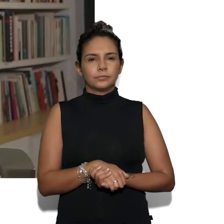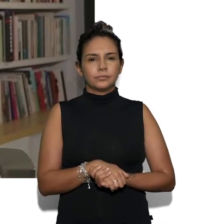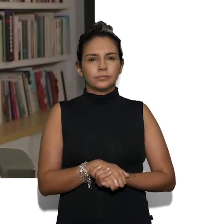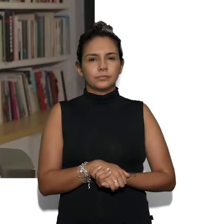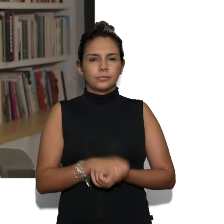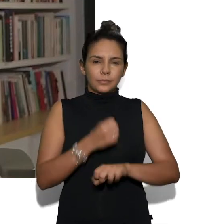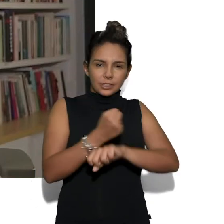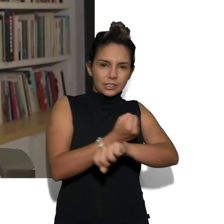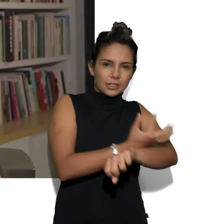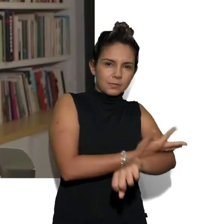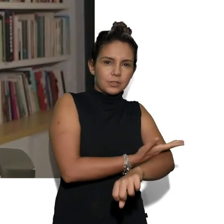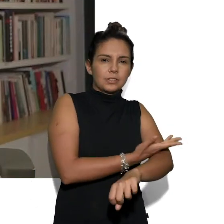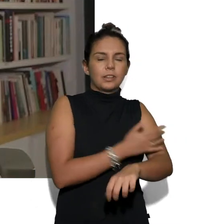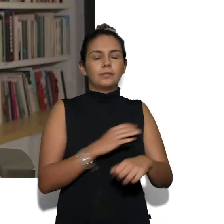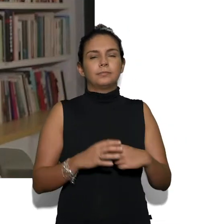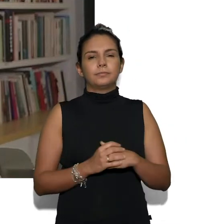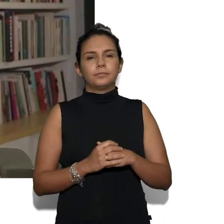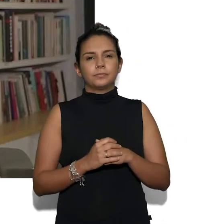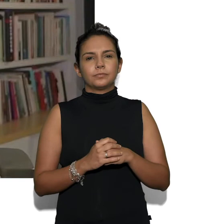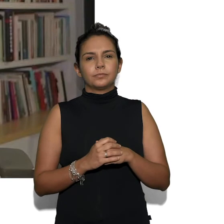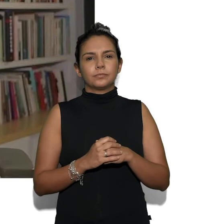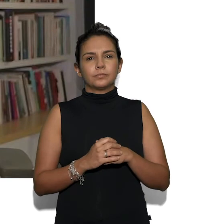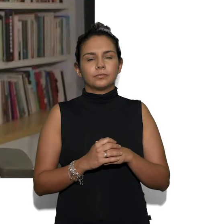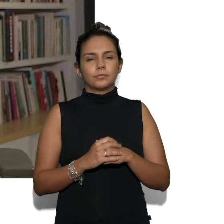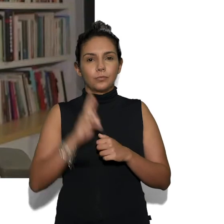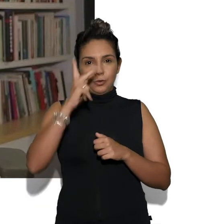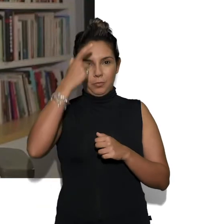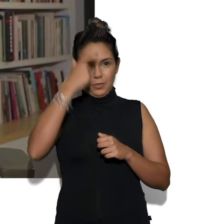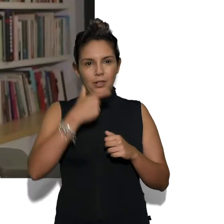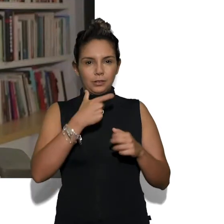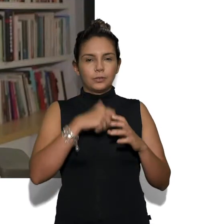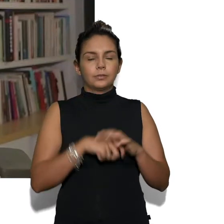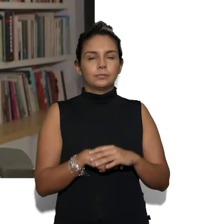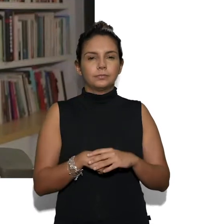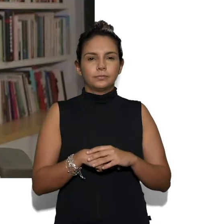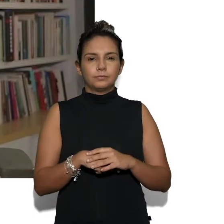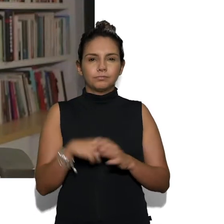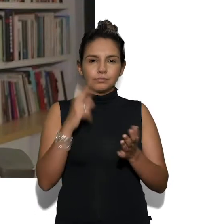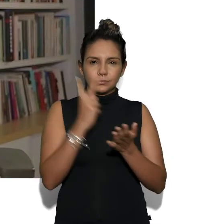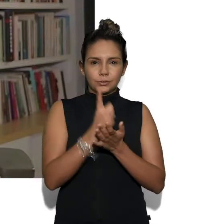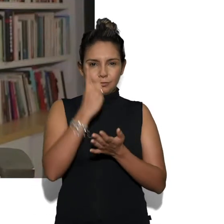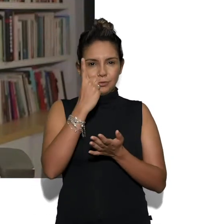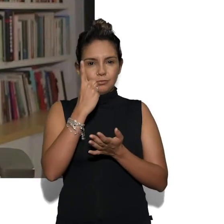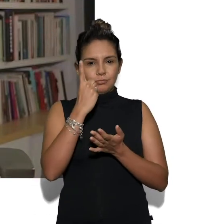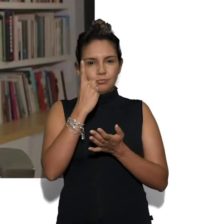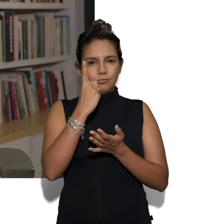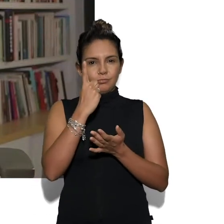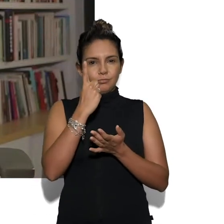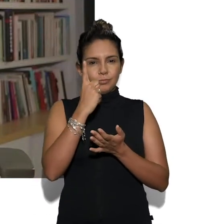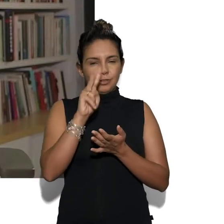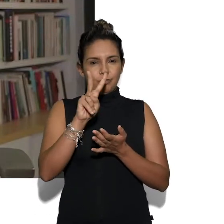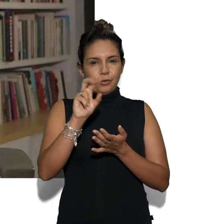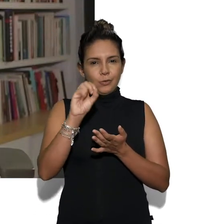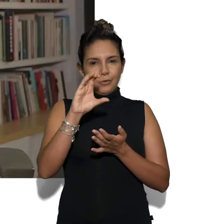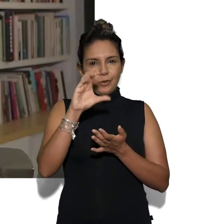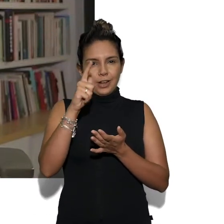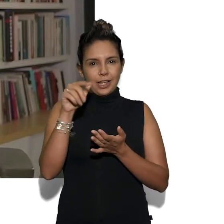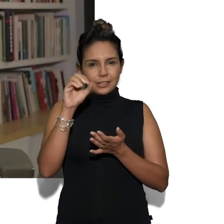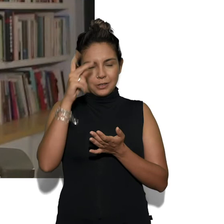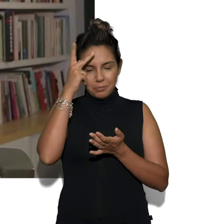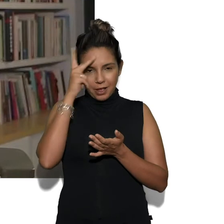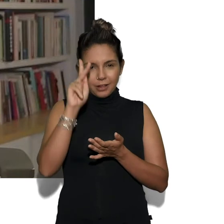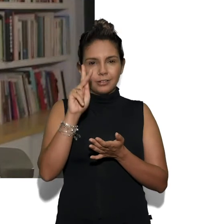das emoções e do que pode ser considerado humano. Então, eu acho que há sempre uma vocação universal, há sempre uma vocação